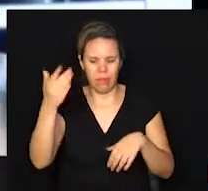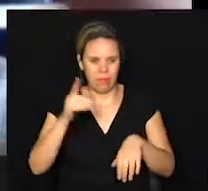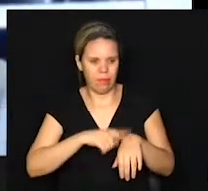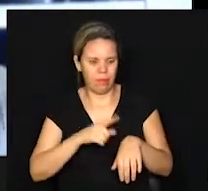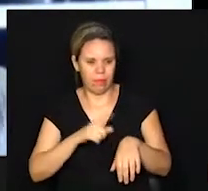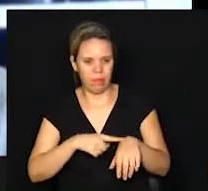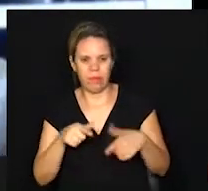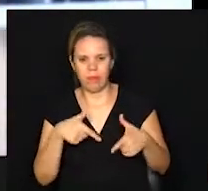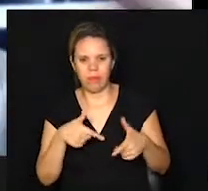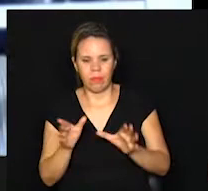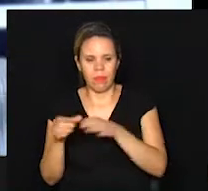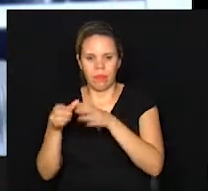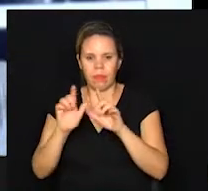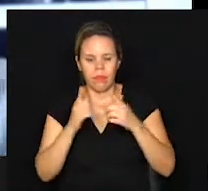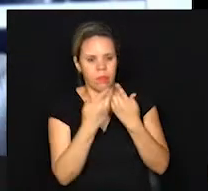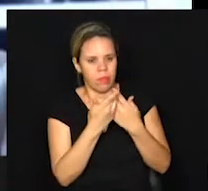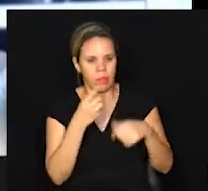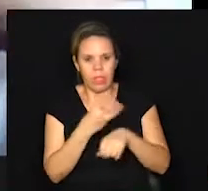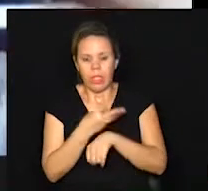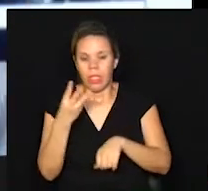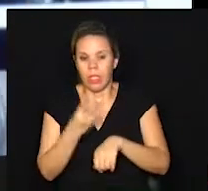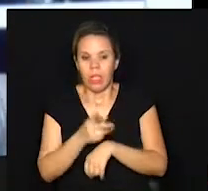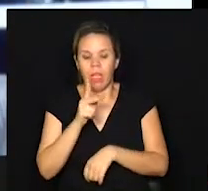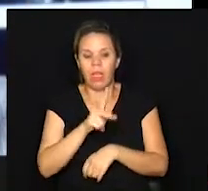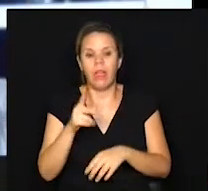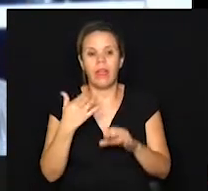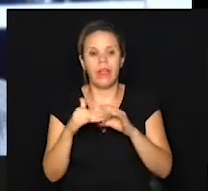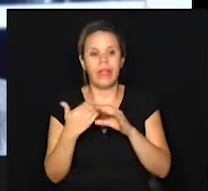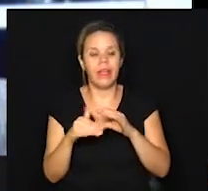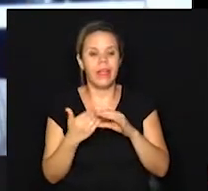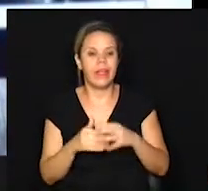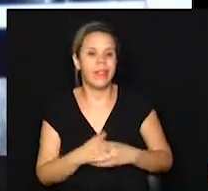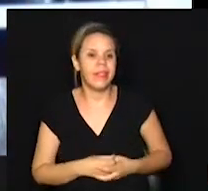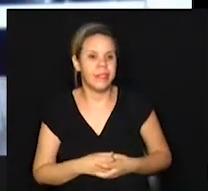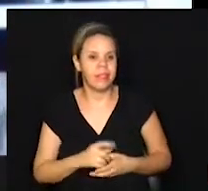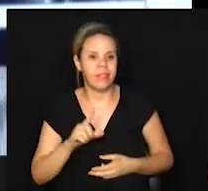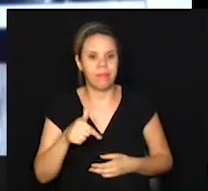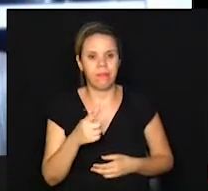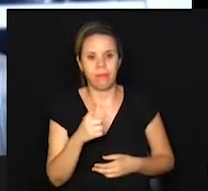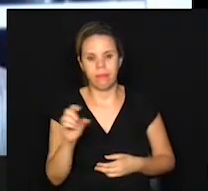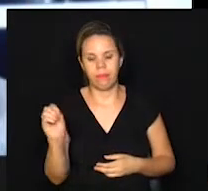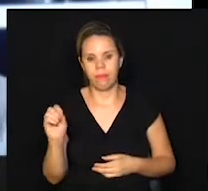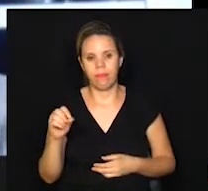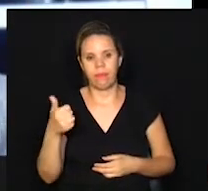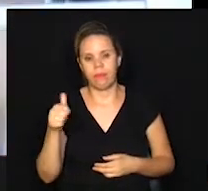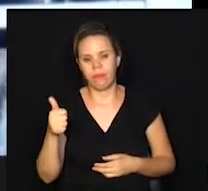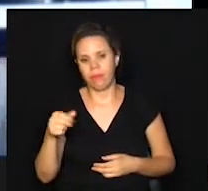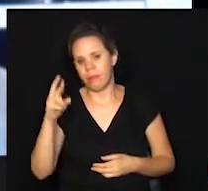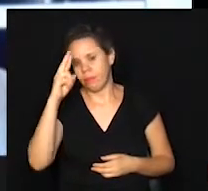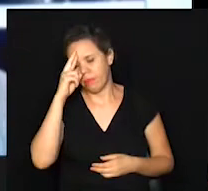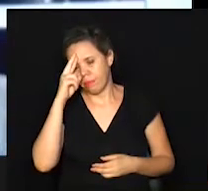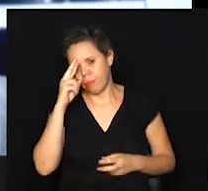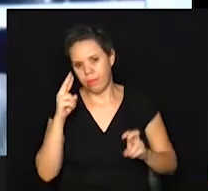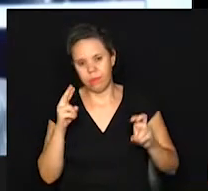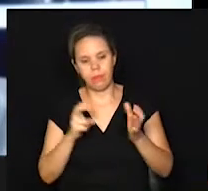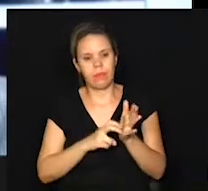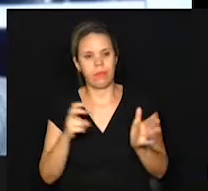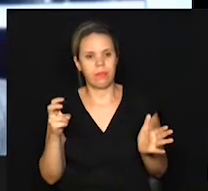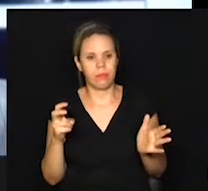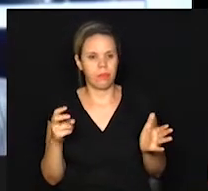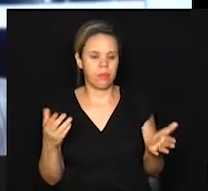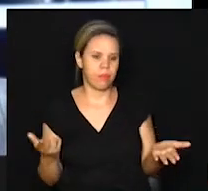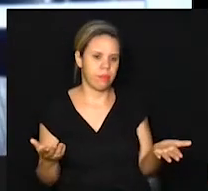então a gente tinha o nosso grupo de WhatsApp de professores com mensagens depois das 10, às 11, meia-noite, 5 da manhã,